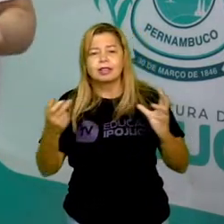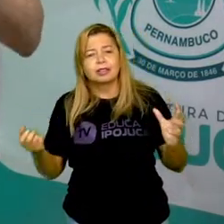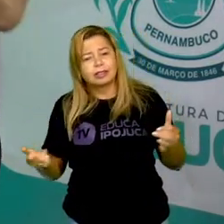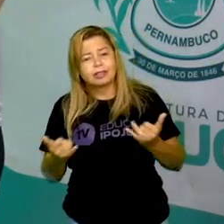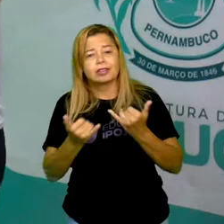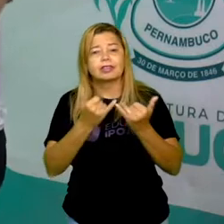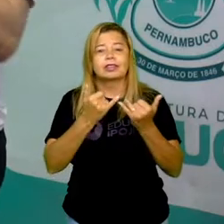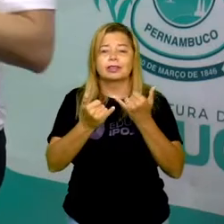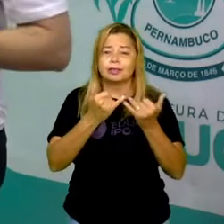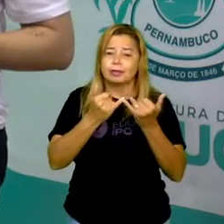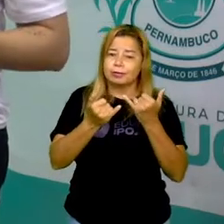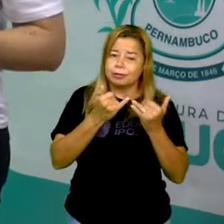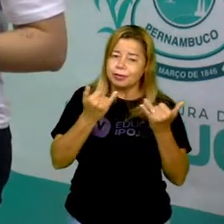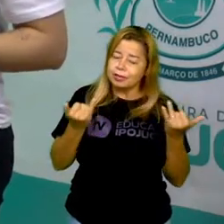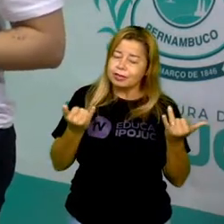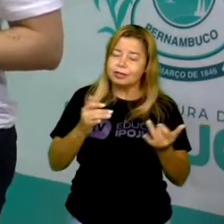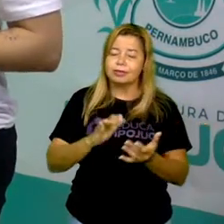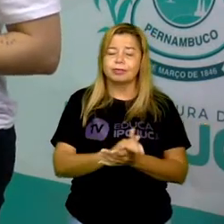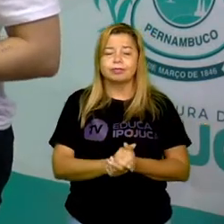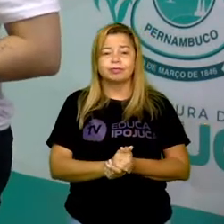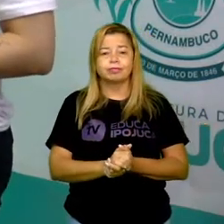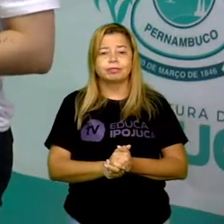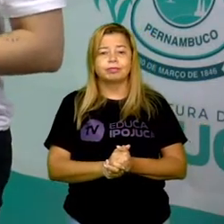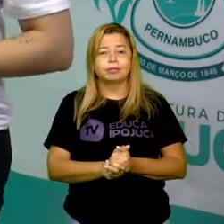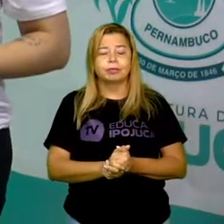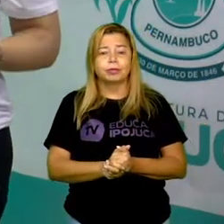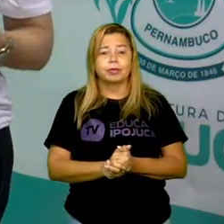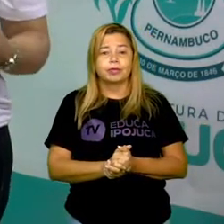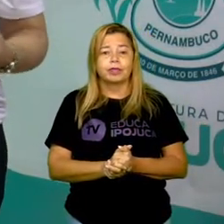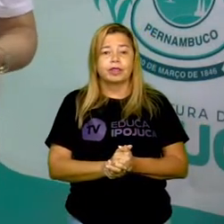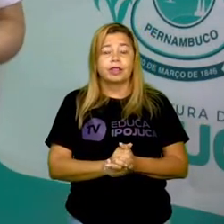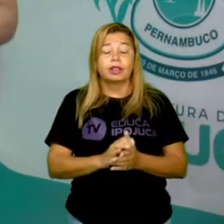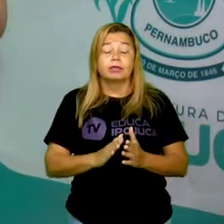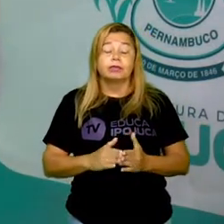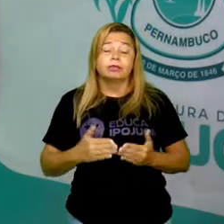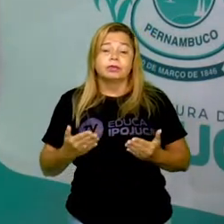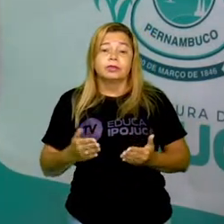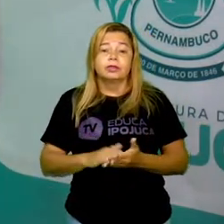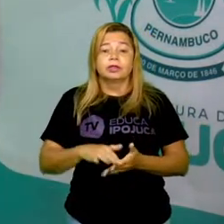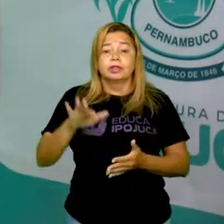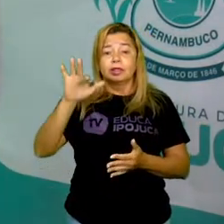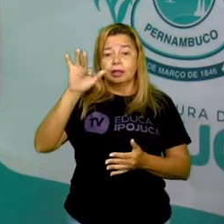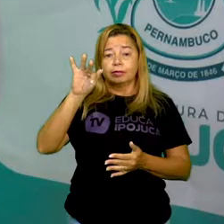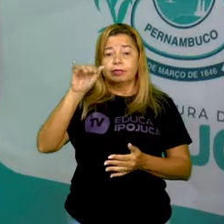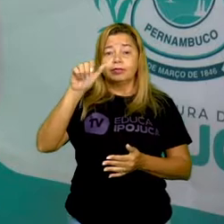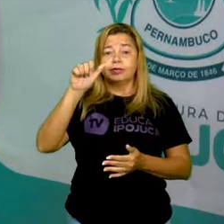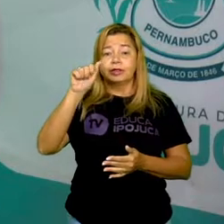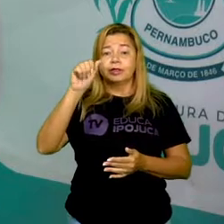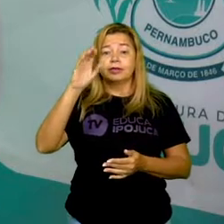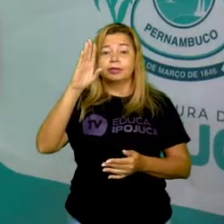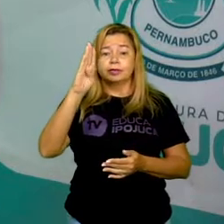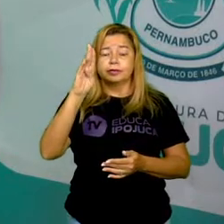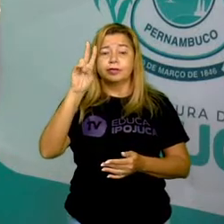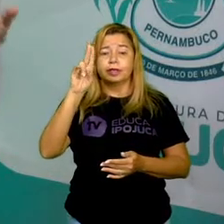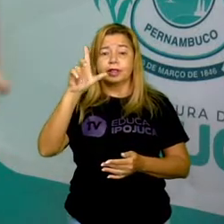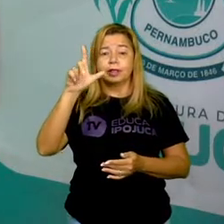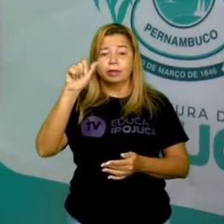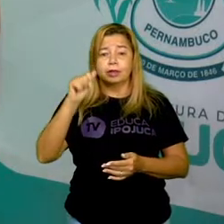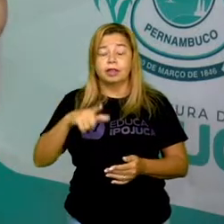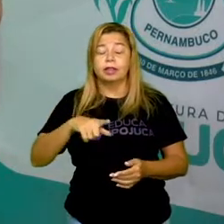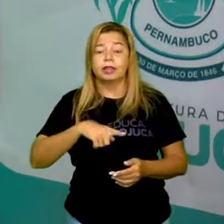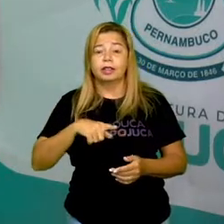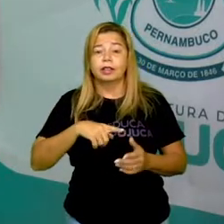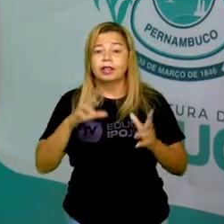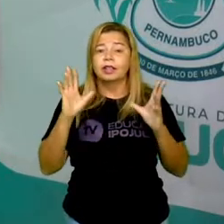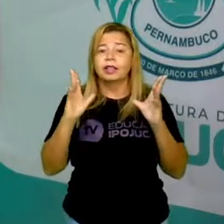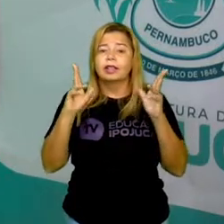que apresentam essas características. Então, gente, as fábulas, apesar de terem animais como